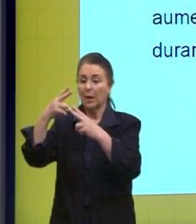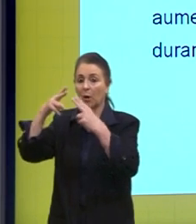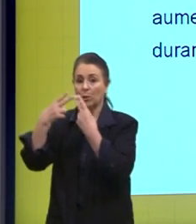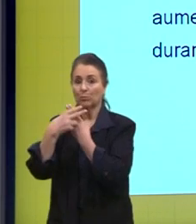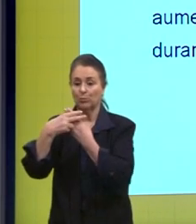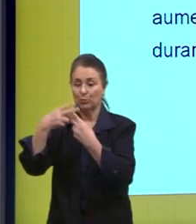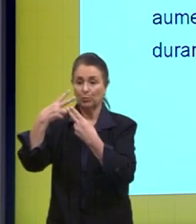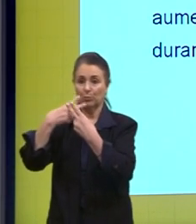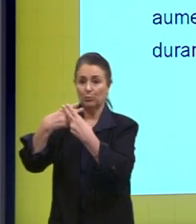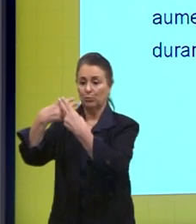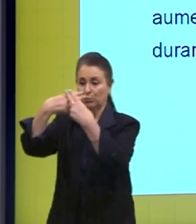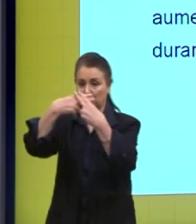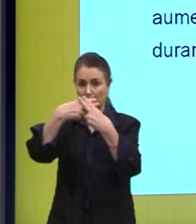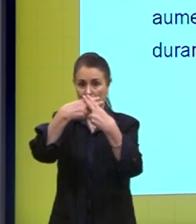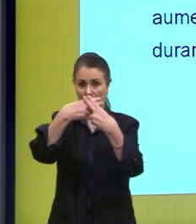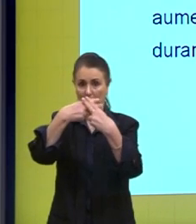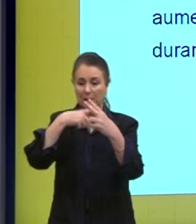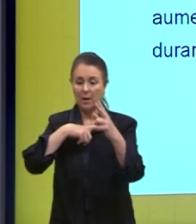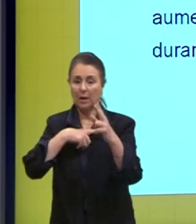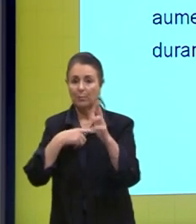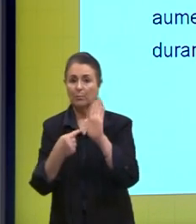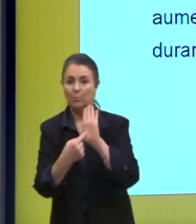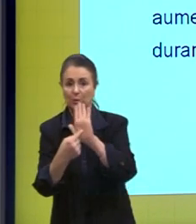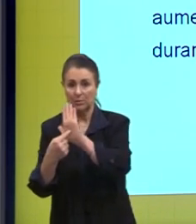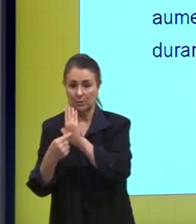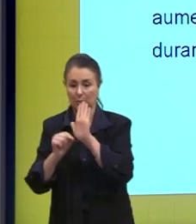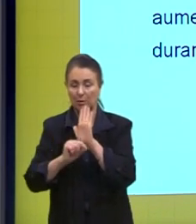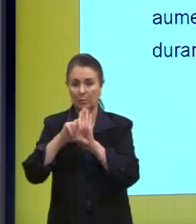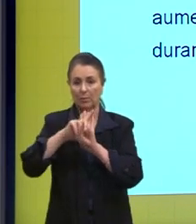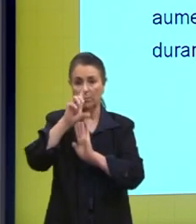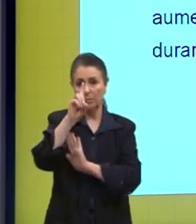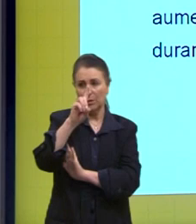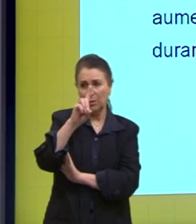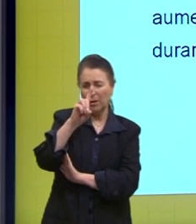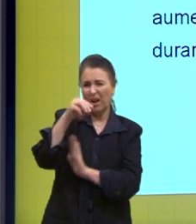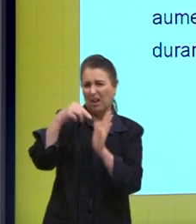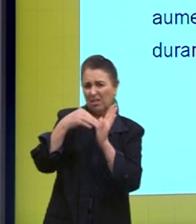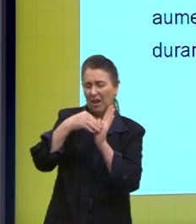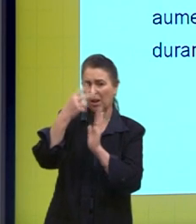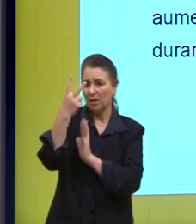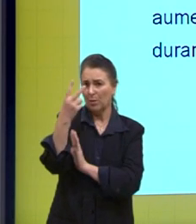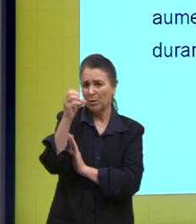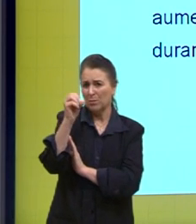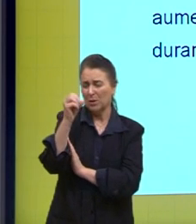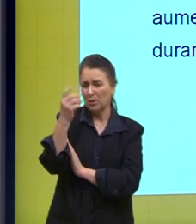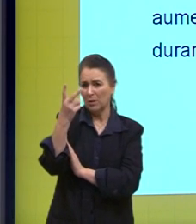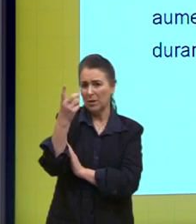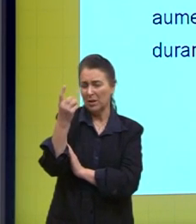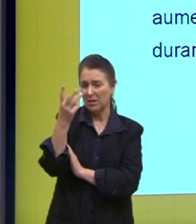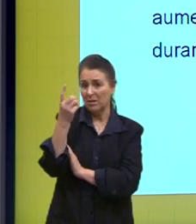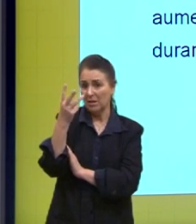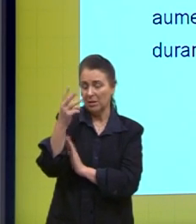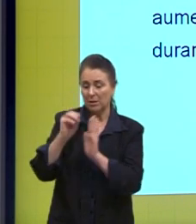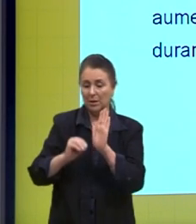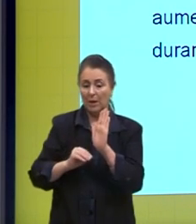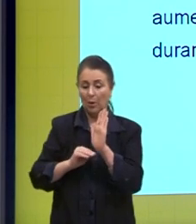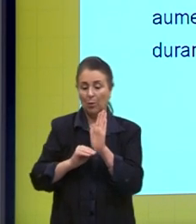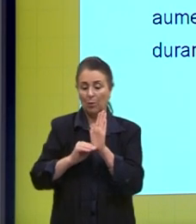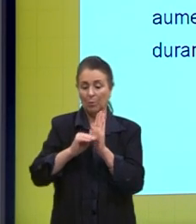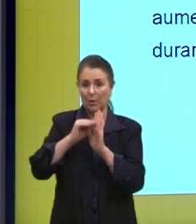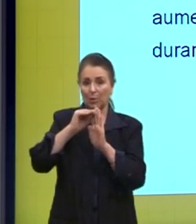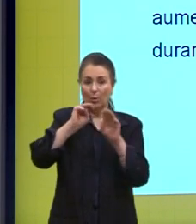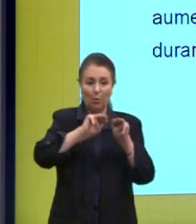aumento Né desde 1995 até 2013 o aumento do nível do mar vem